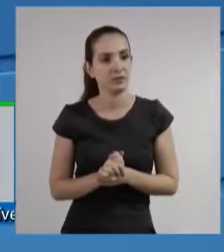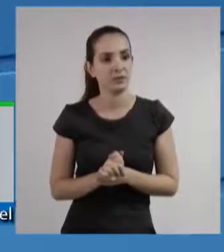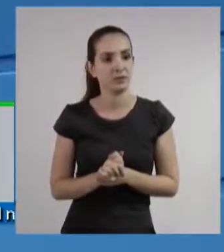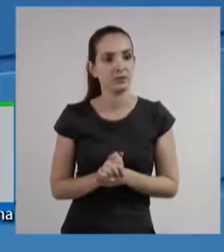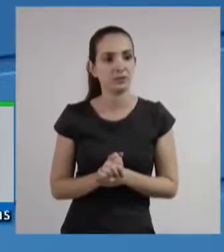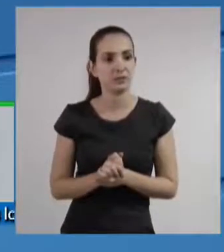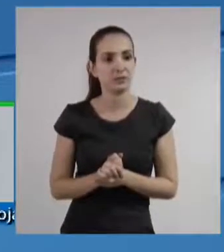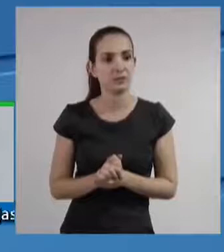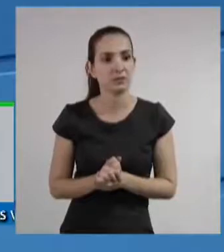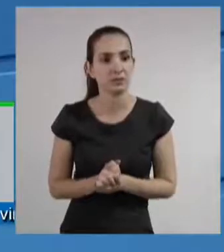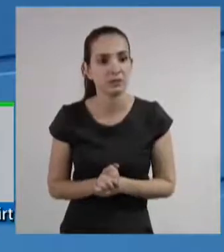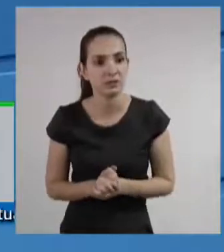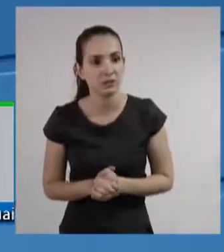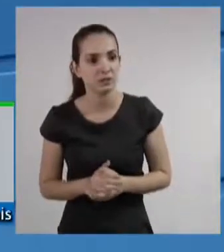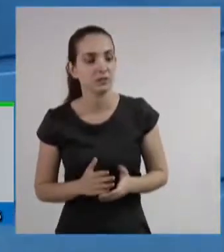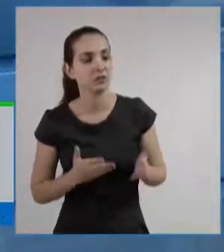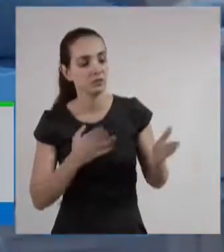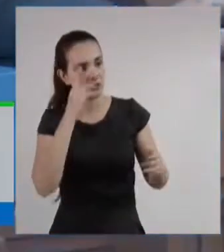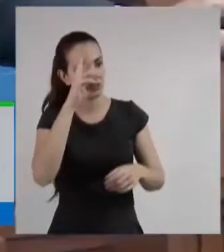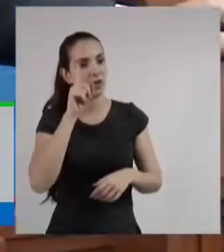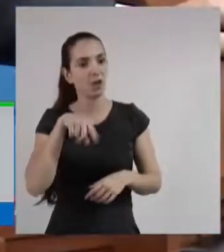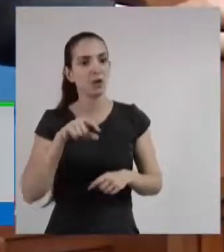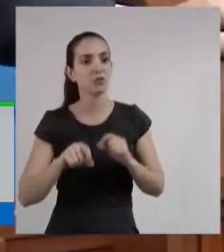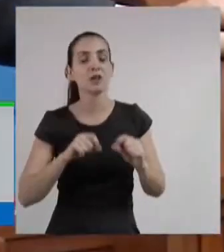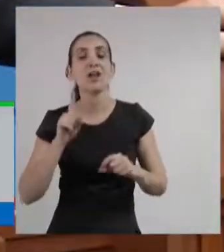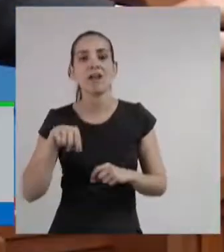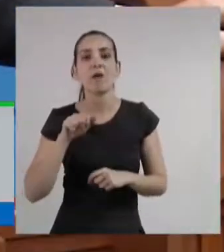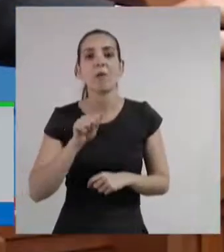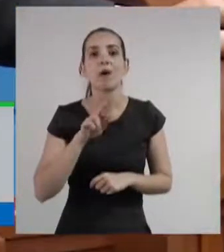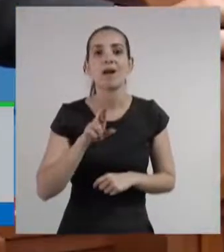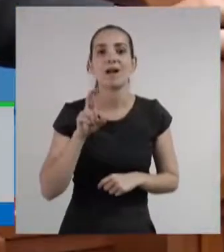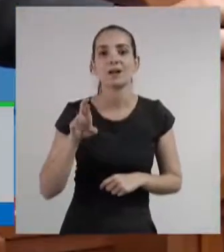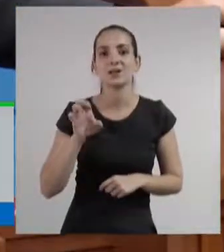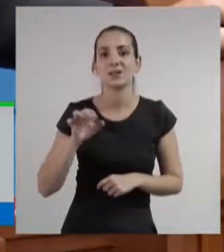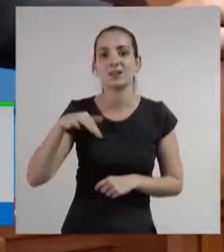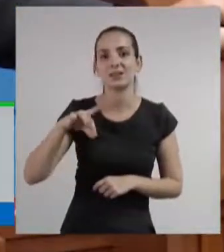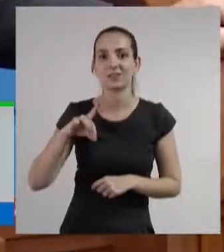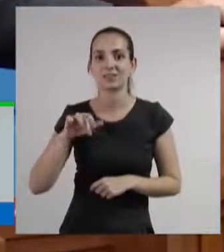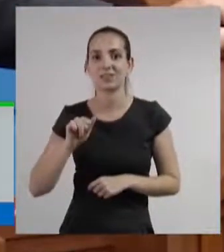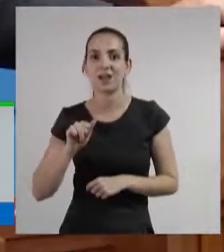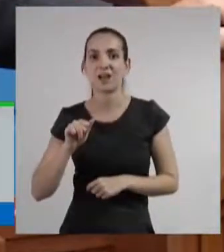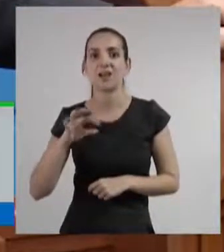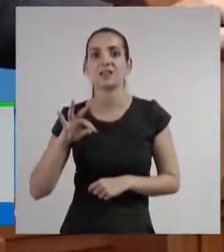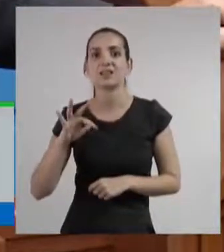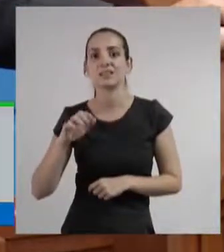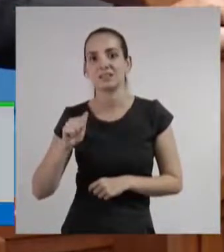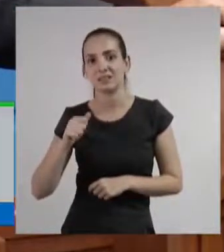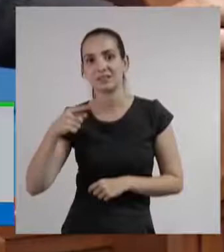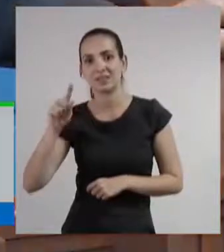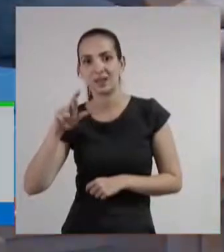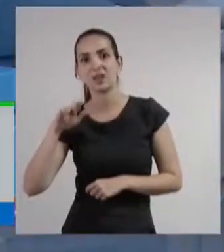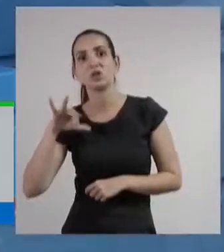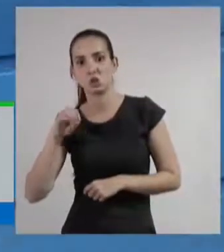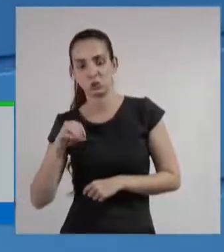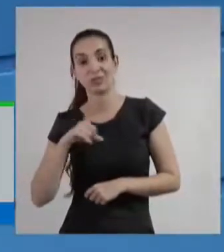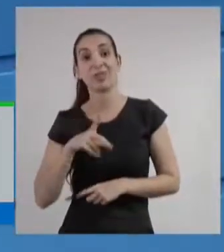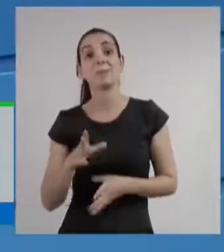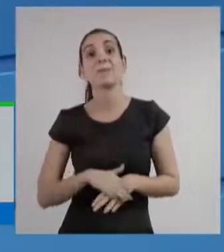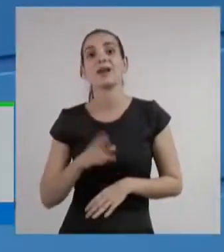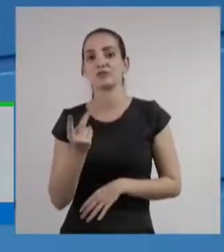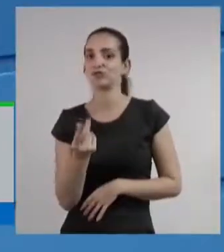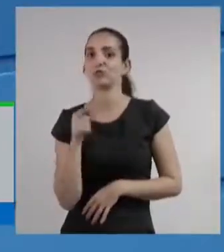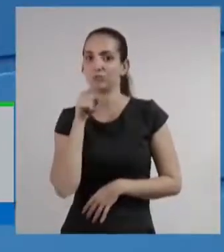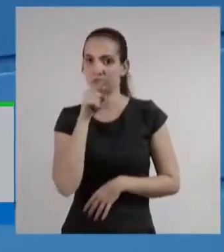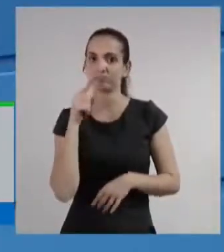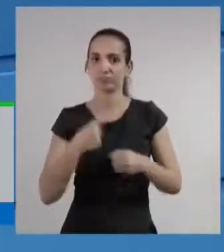E Vossa Excelência sabe, é o arrendatário. E aí eu quero, à medida do possível, que